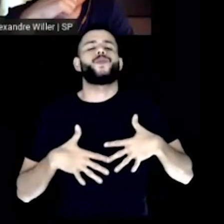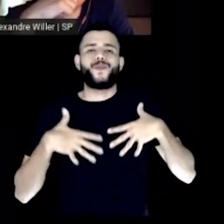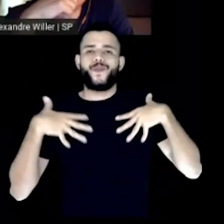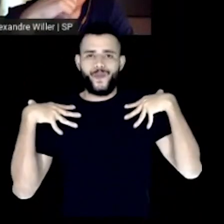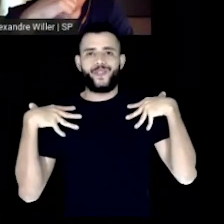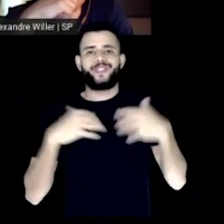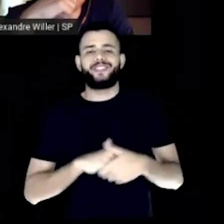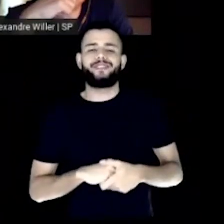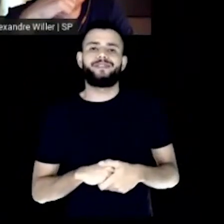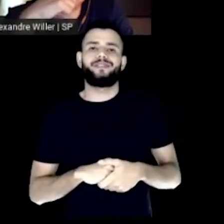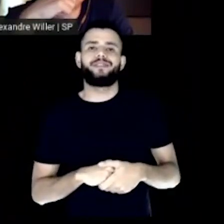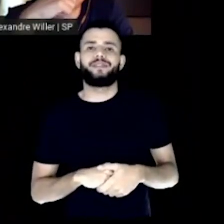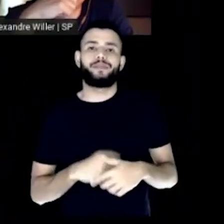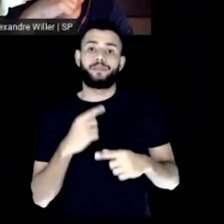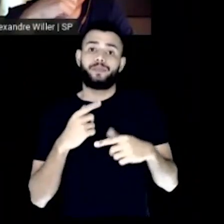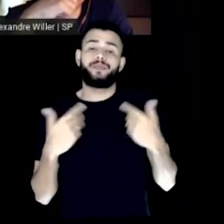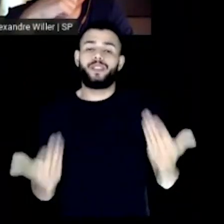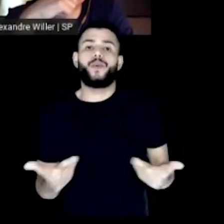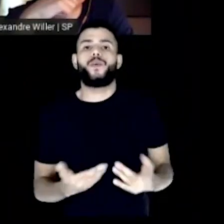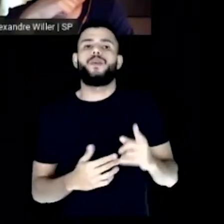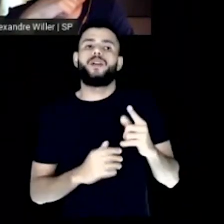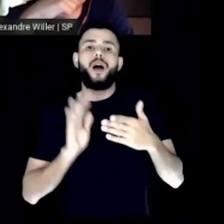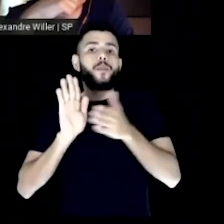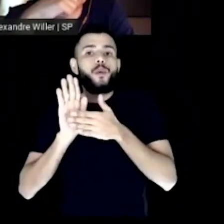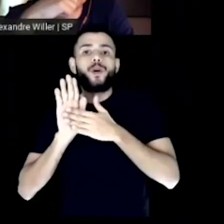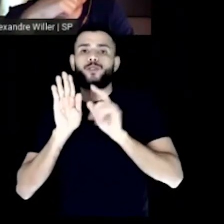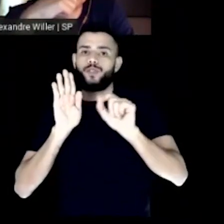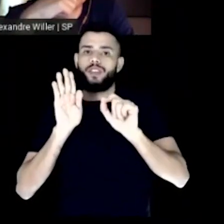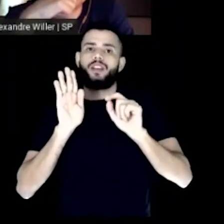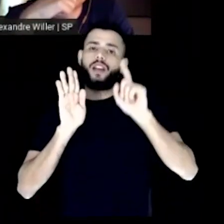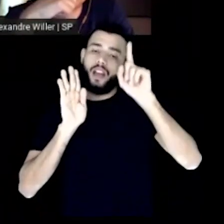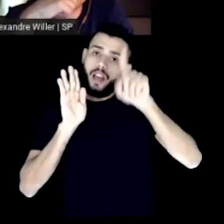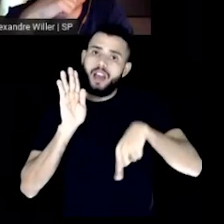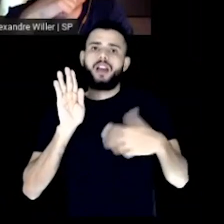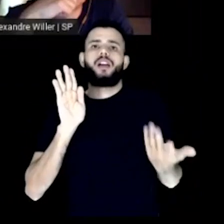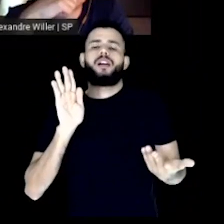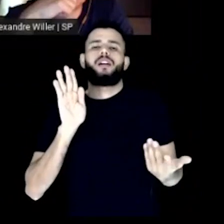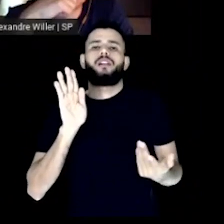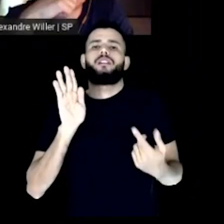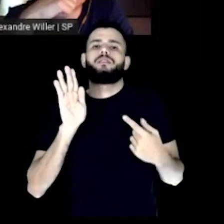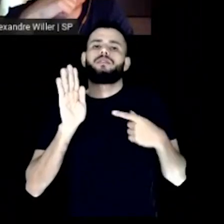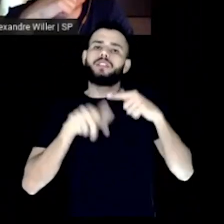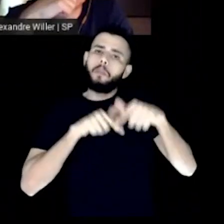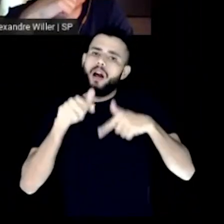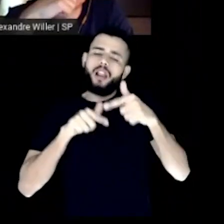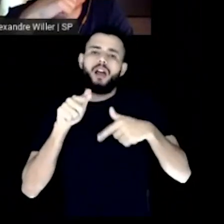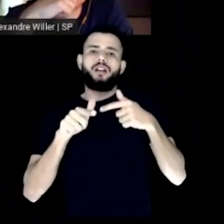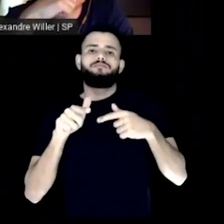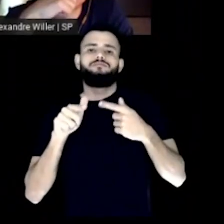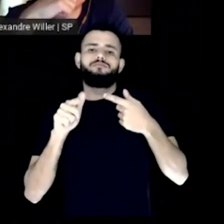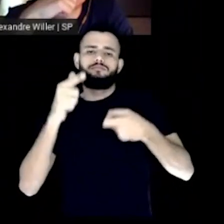eu me senti muito orgulhoso. Então, parte da proposta era trabalhar, né, também